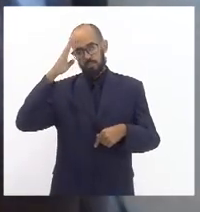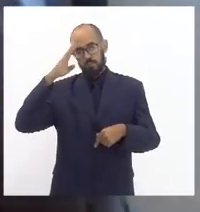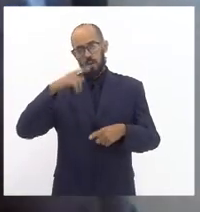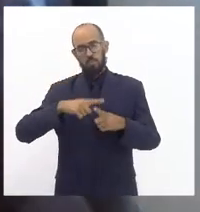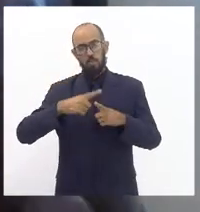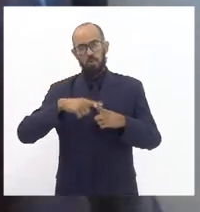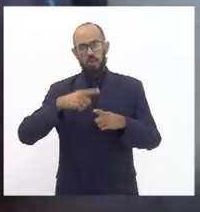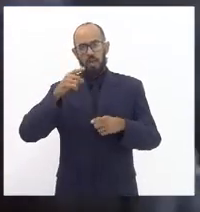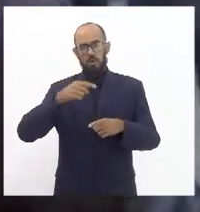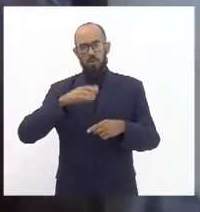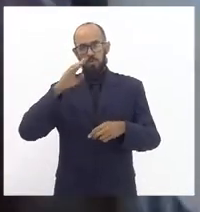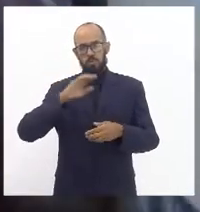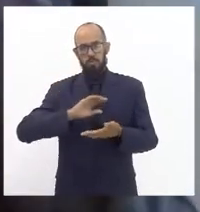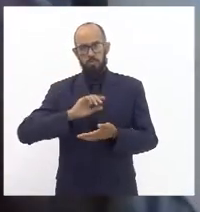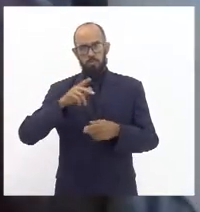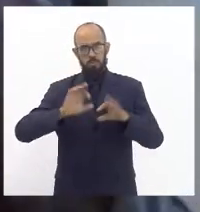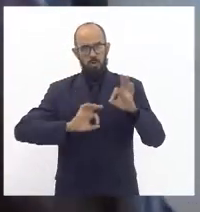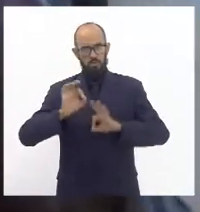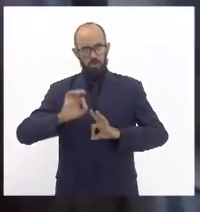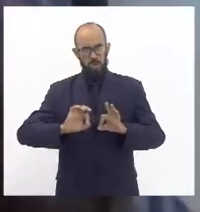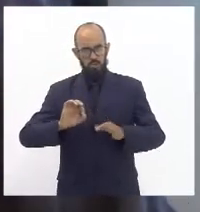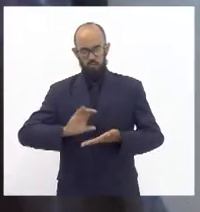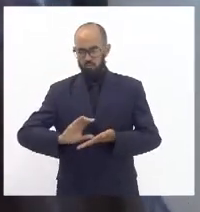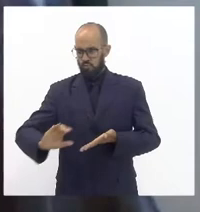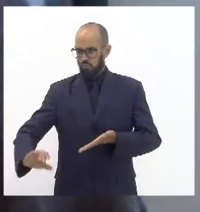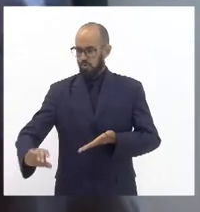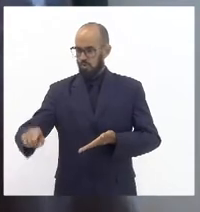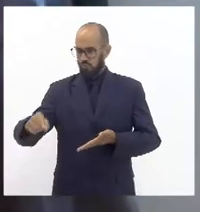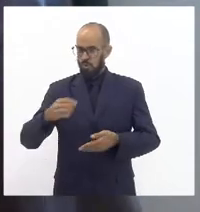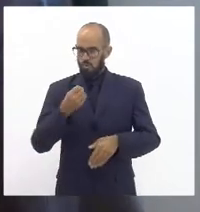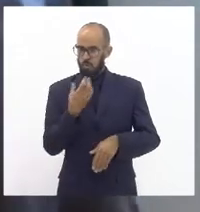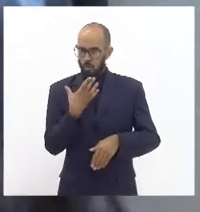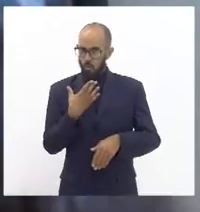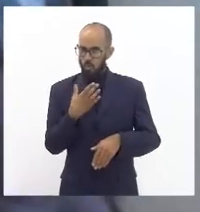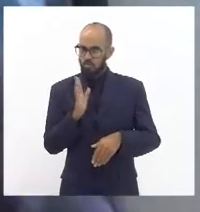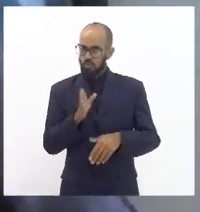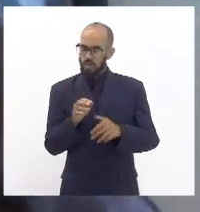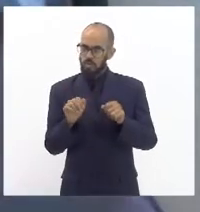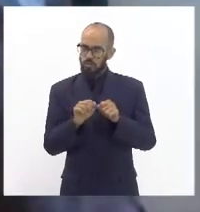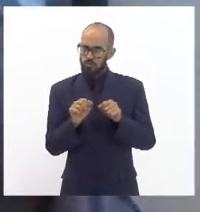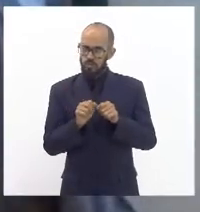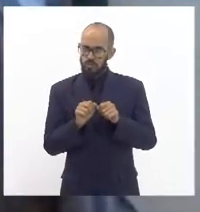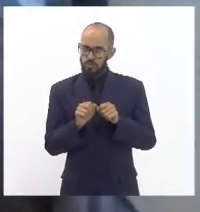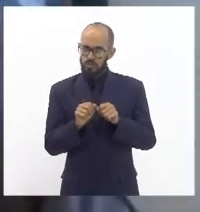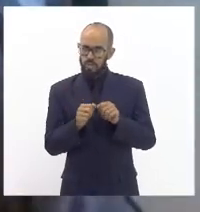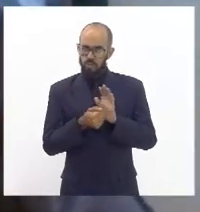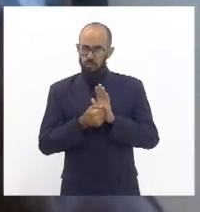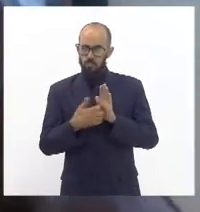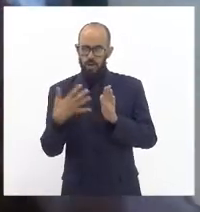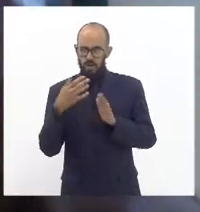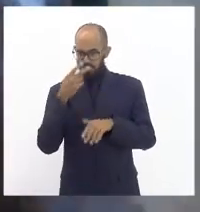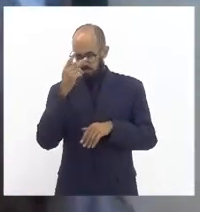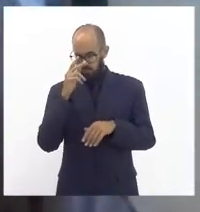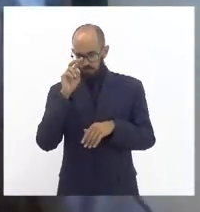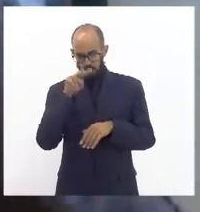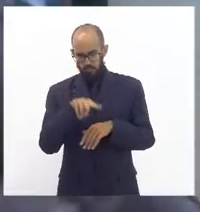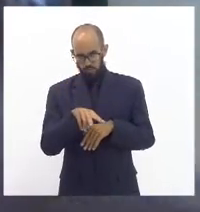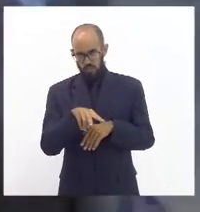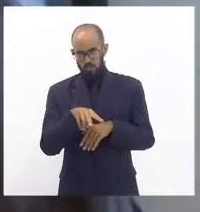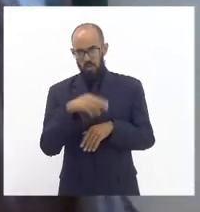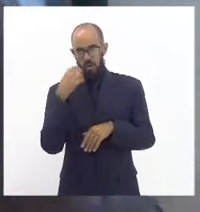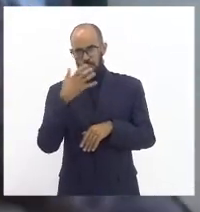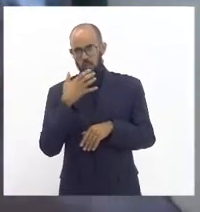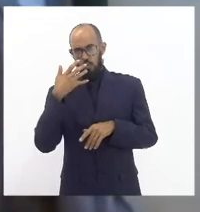financiado e ficou bom Foi realizado milhares de pessoas assistiram a